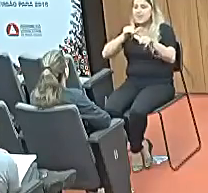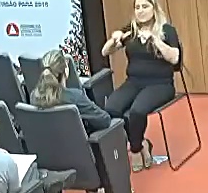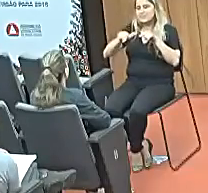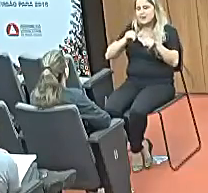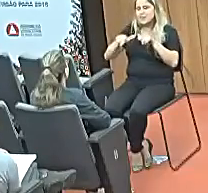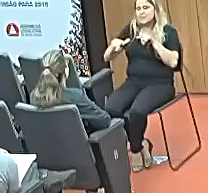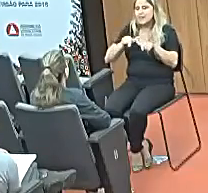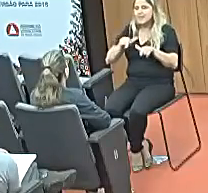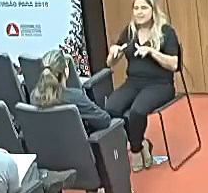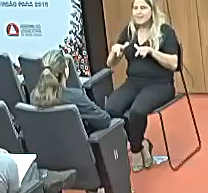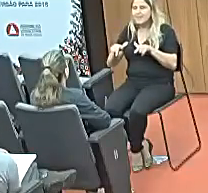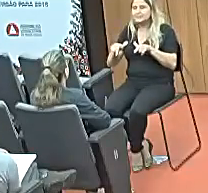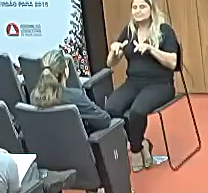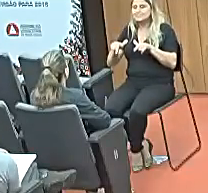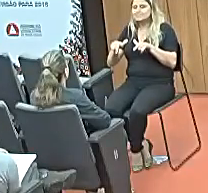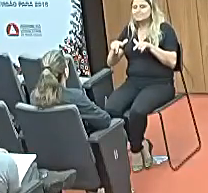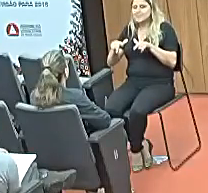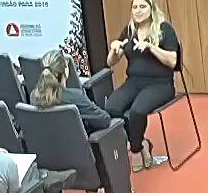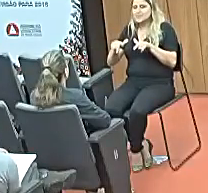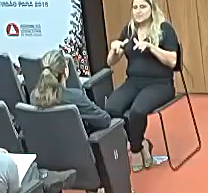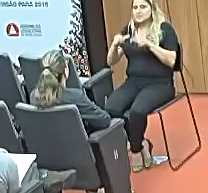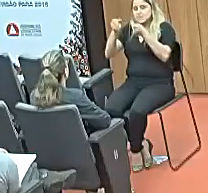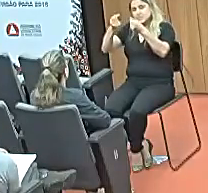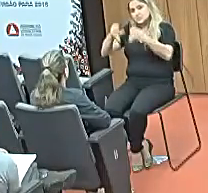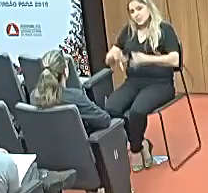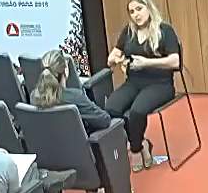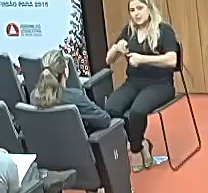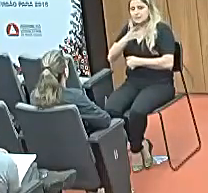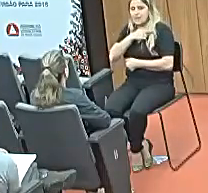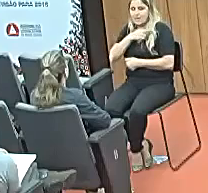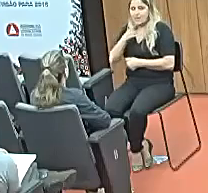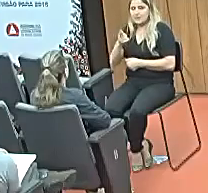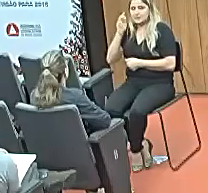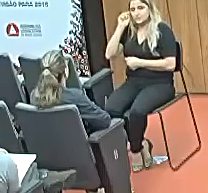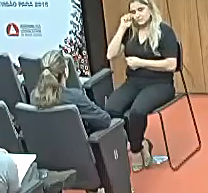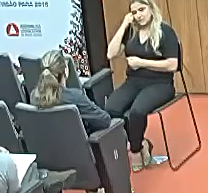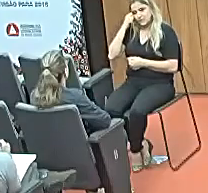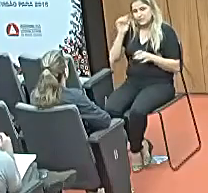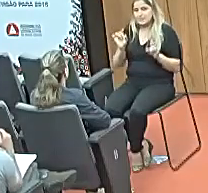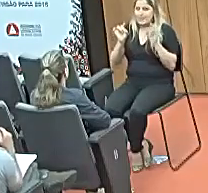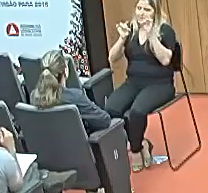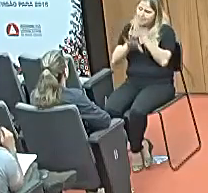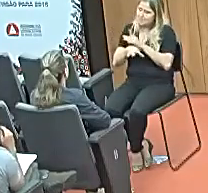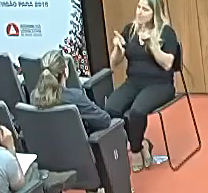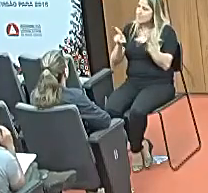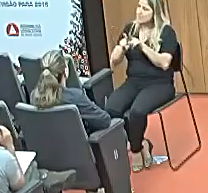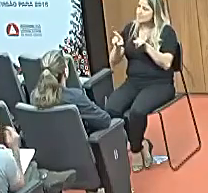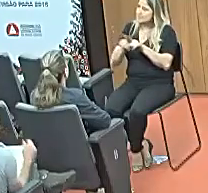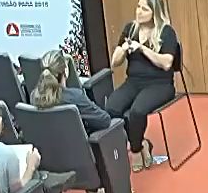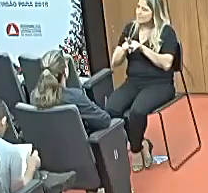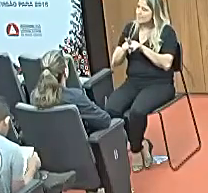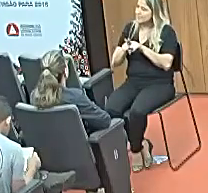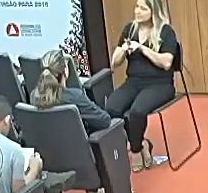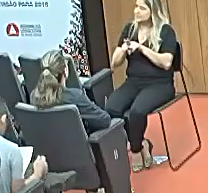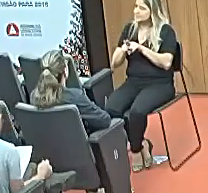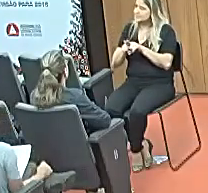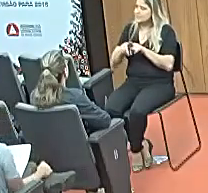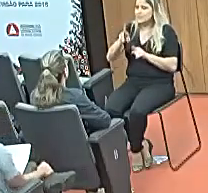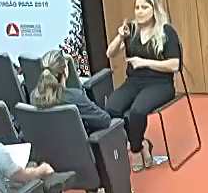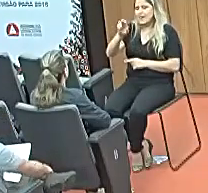acabar um pouco com o racismo né que é assim que o racismo